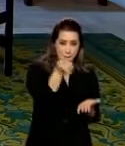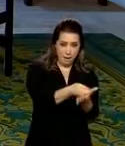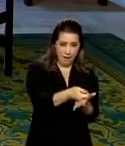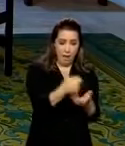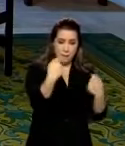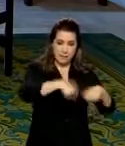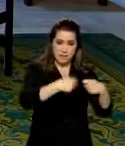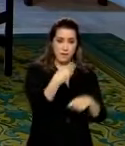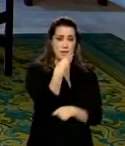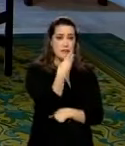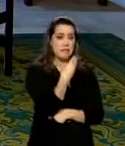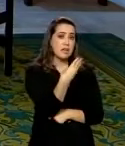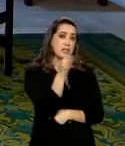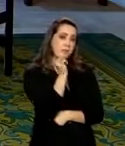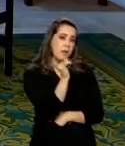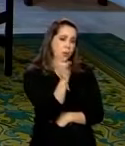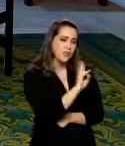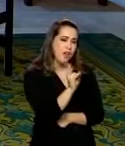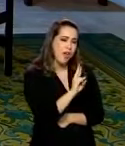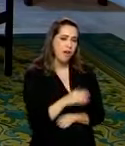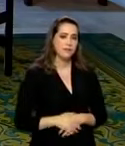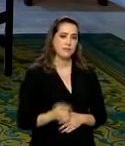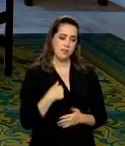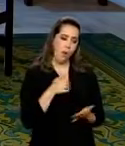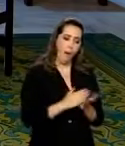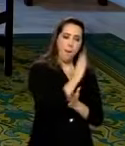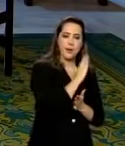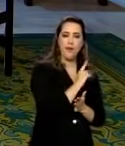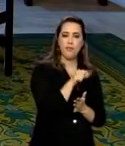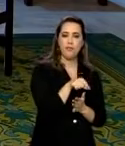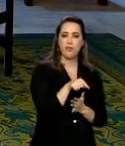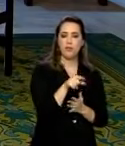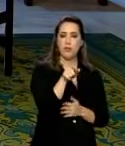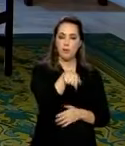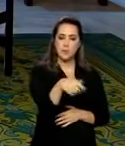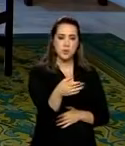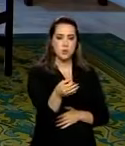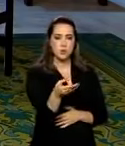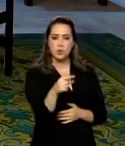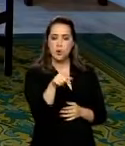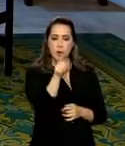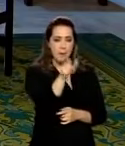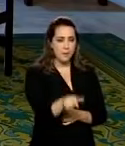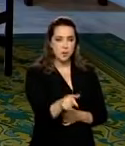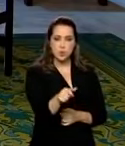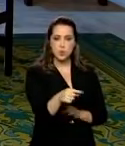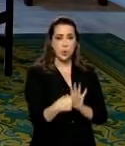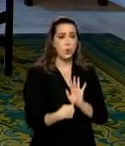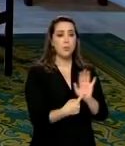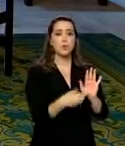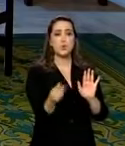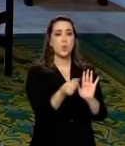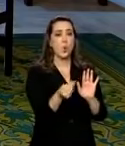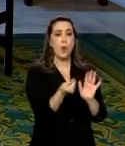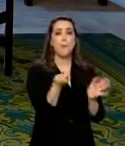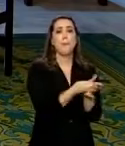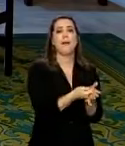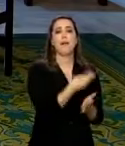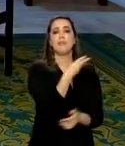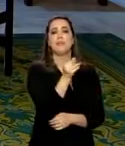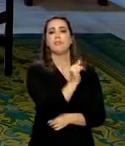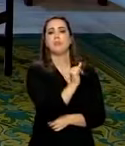se eu sanciono um projeto sem que o autor da proposta aponte a fonte de recurso, eu estou em curso em crime